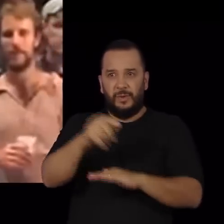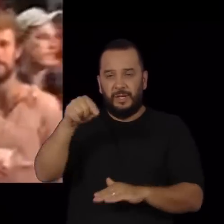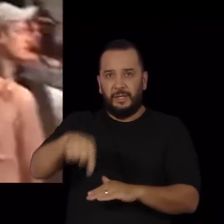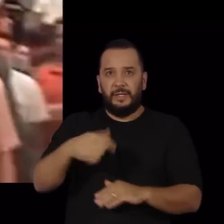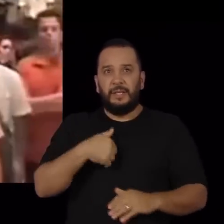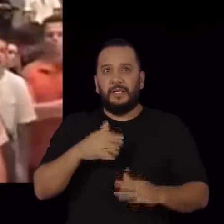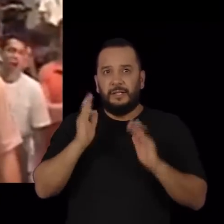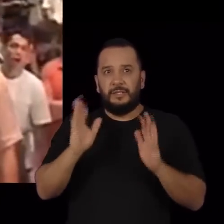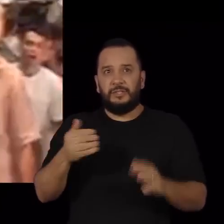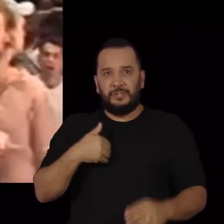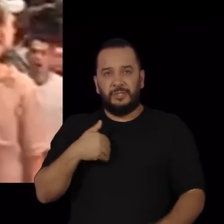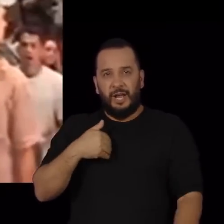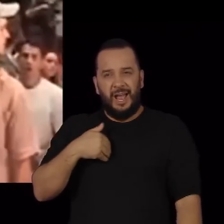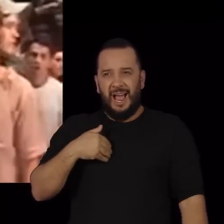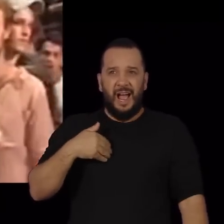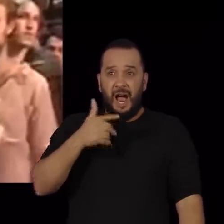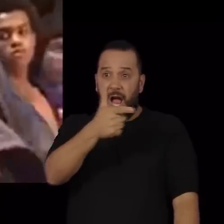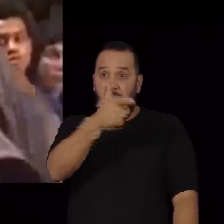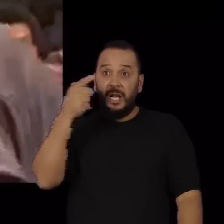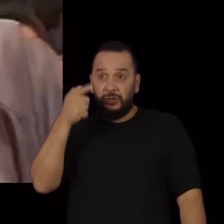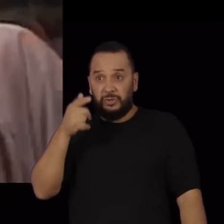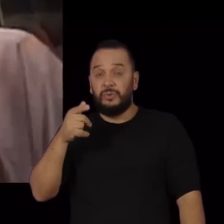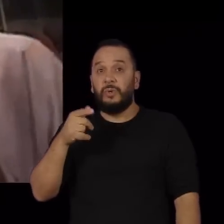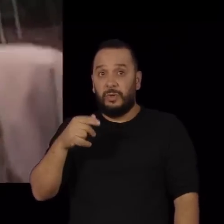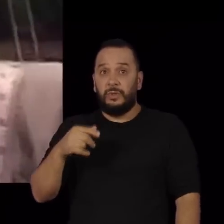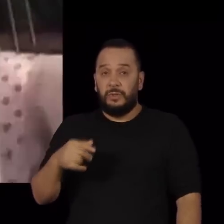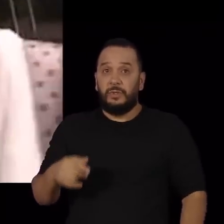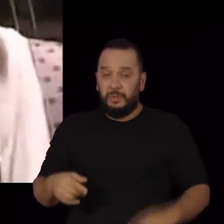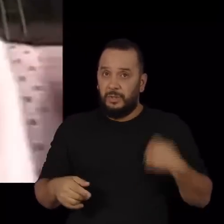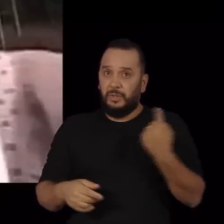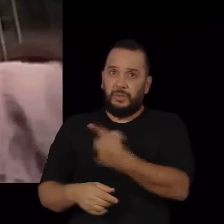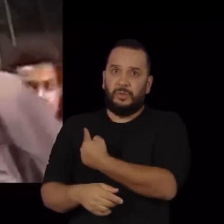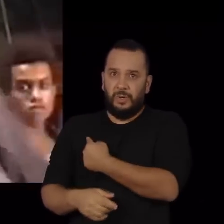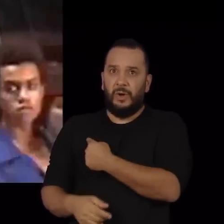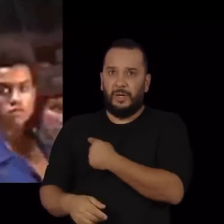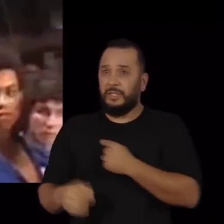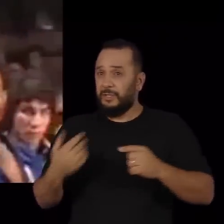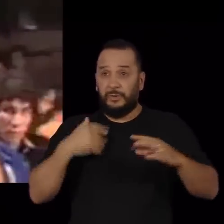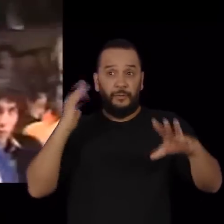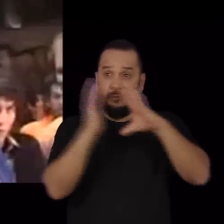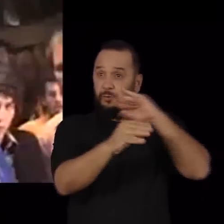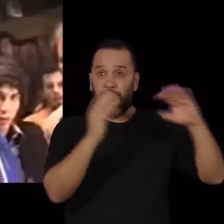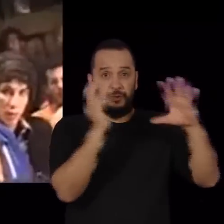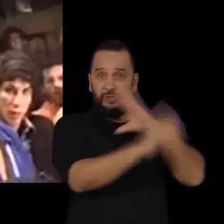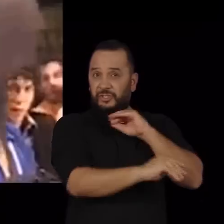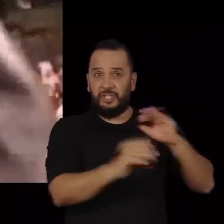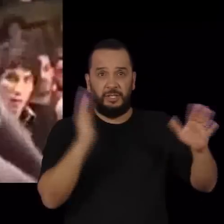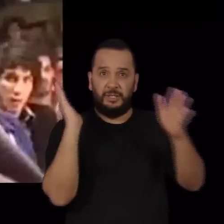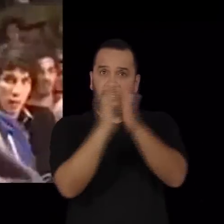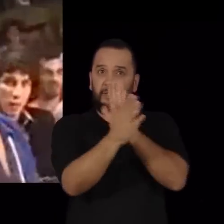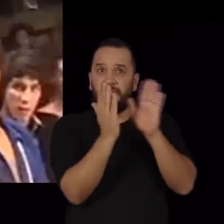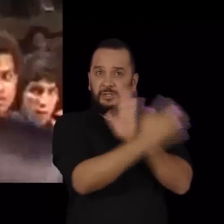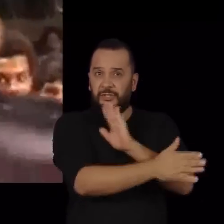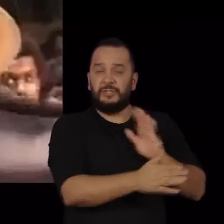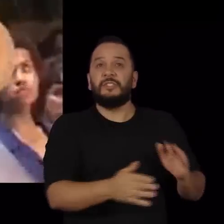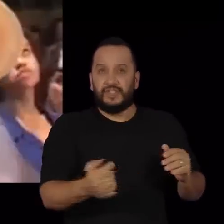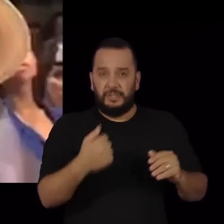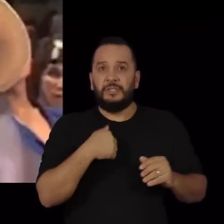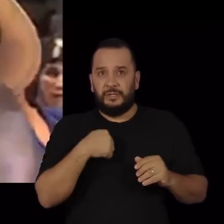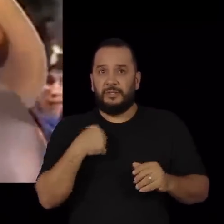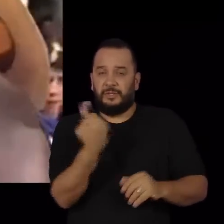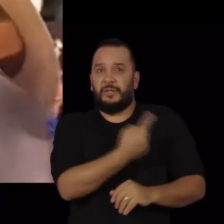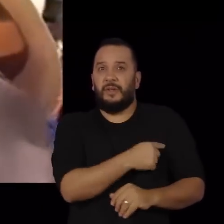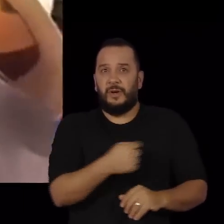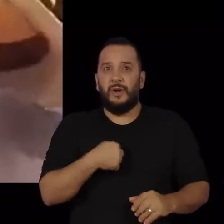atirou nós que moramos aqui, e nós pegamos aquela Kombi e saímos fugindo por aí, porque a gente